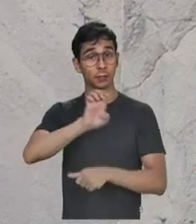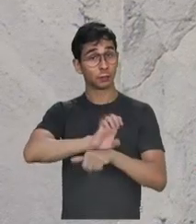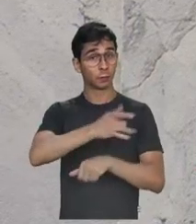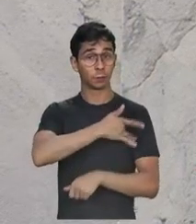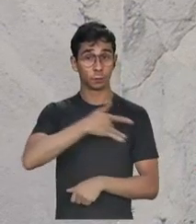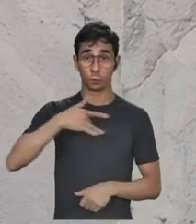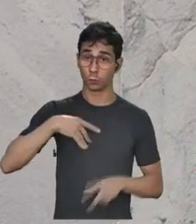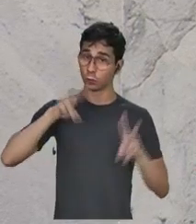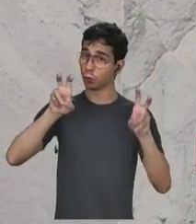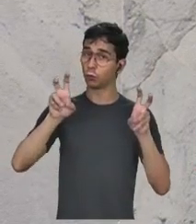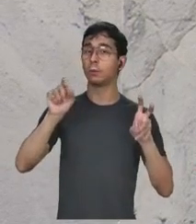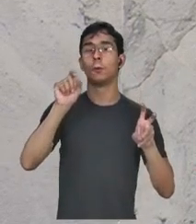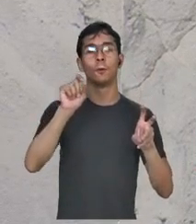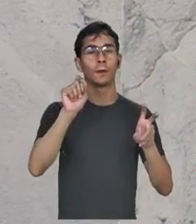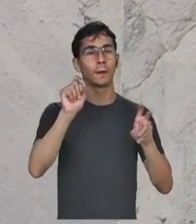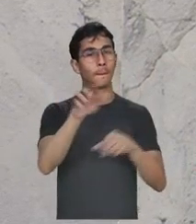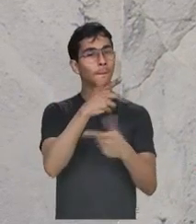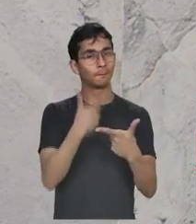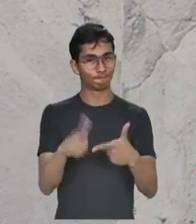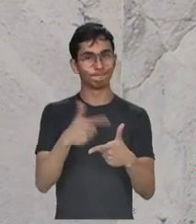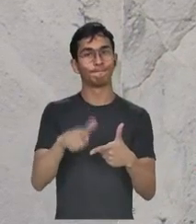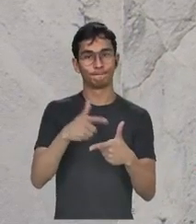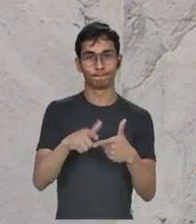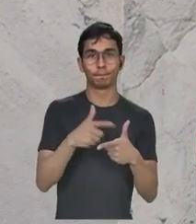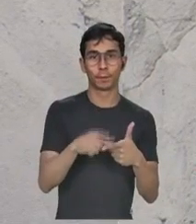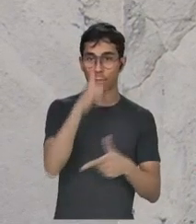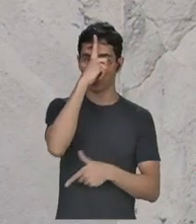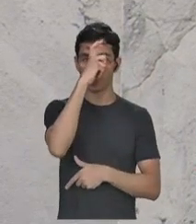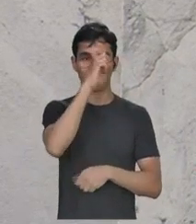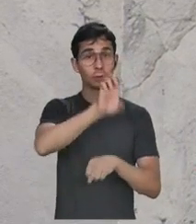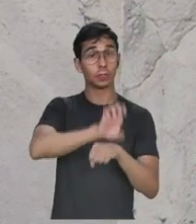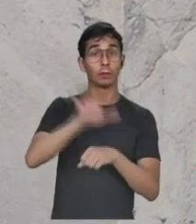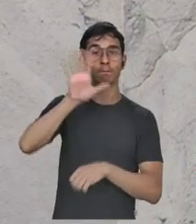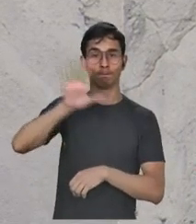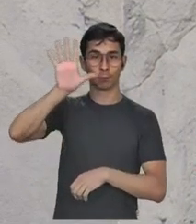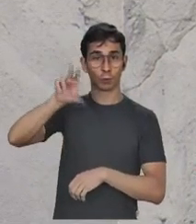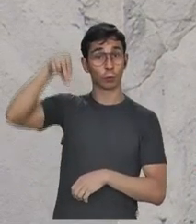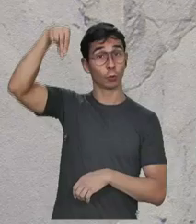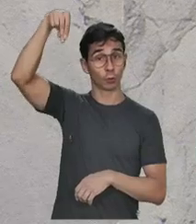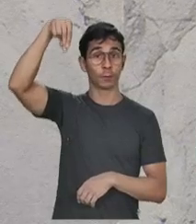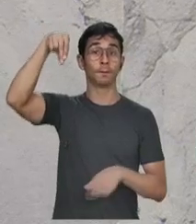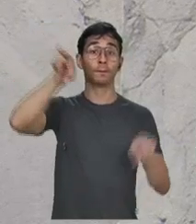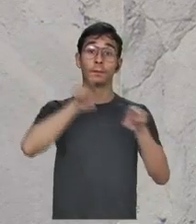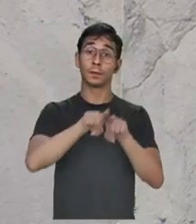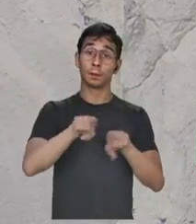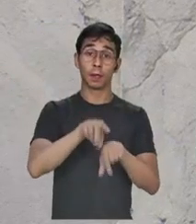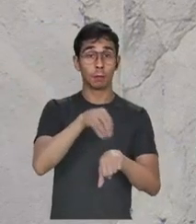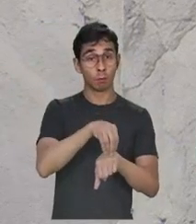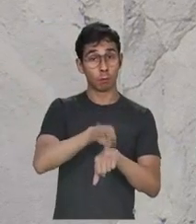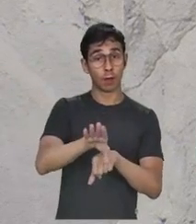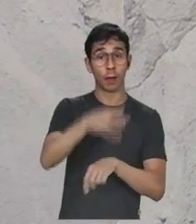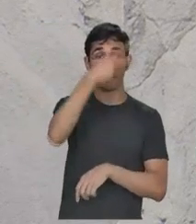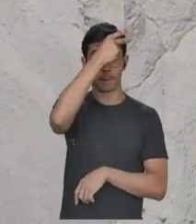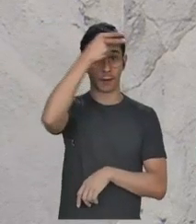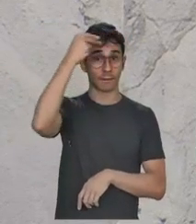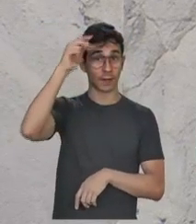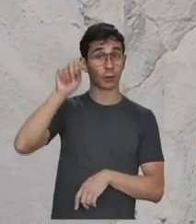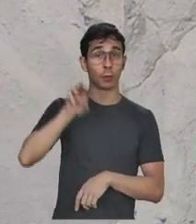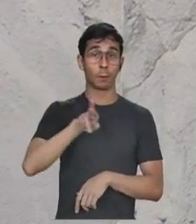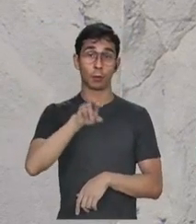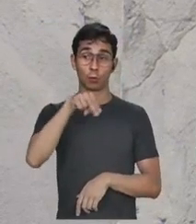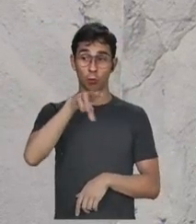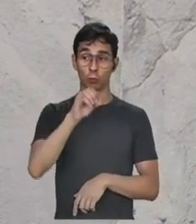sobre o problema dos hospitais estaduais na zona norte e também para o senhor prefeito bruno covas